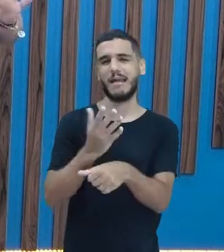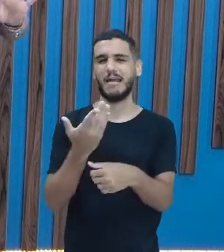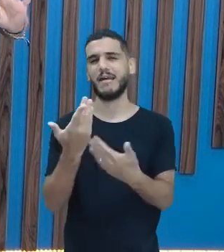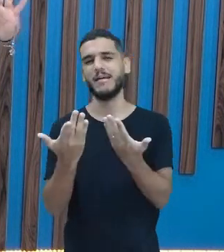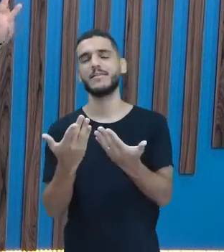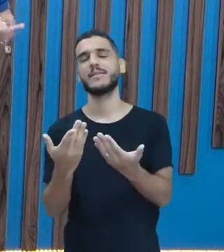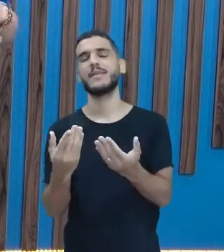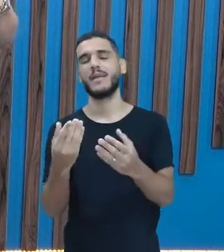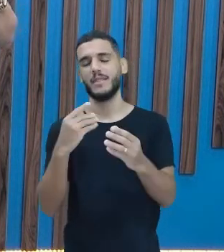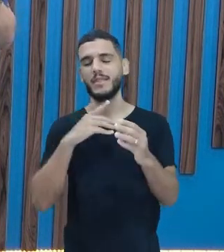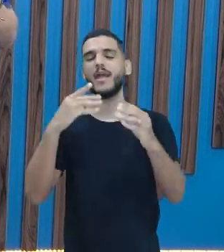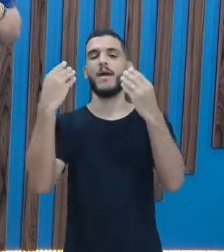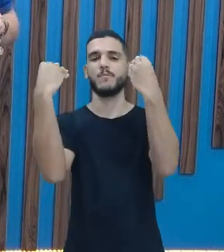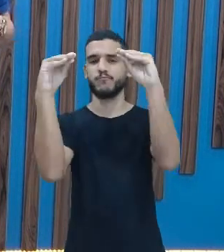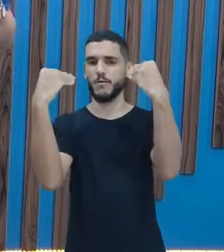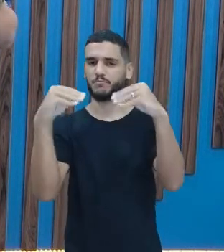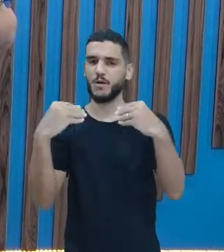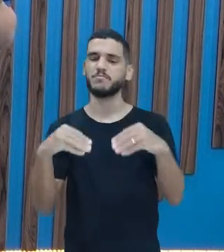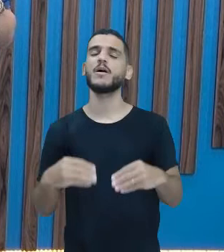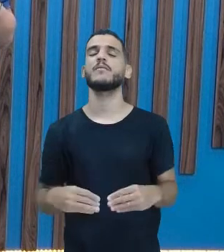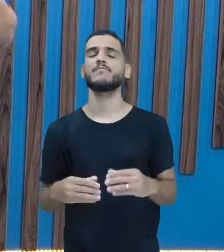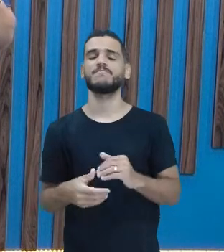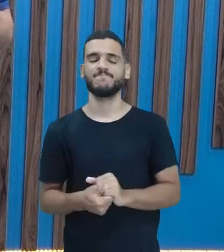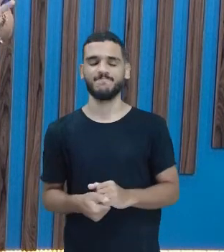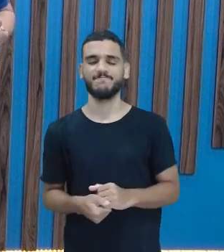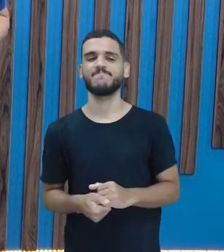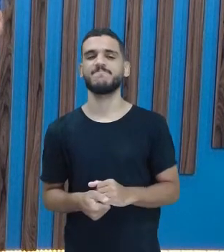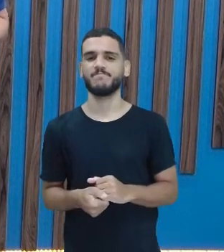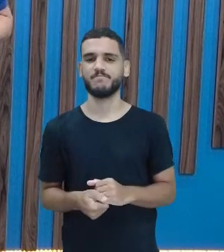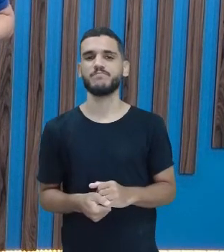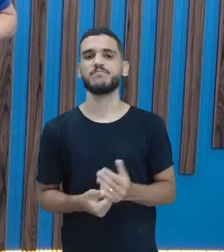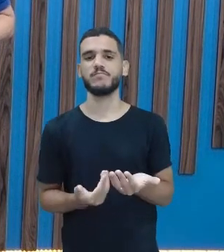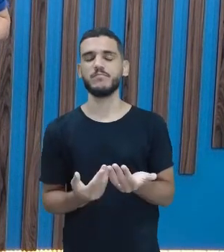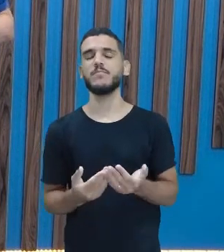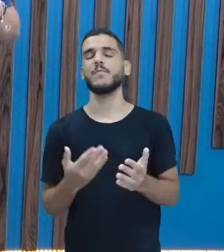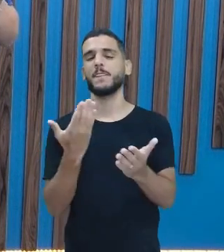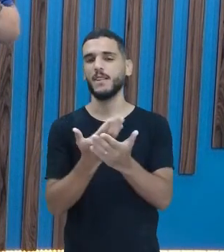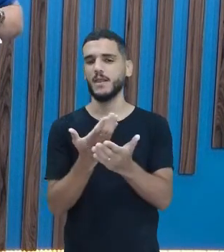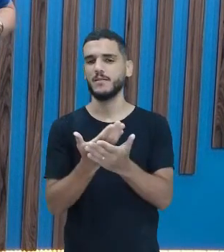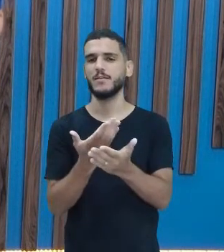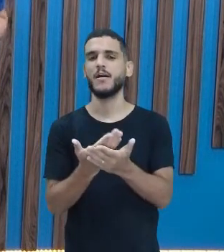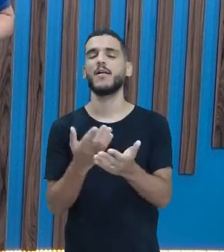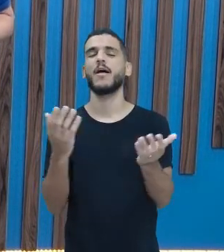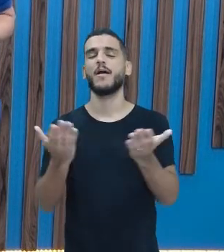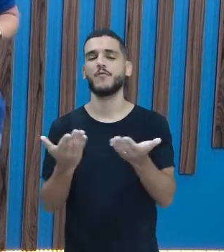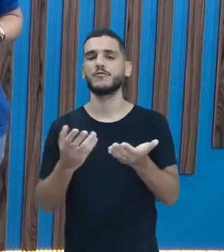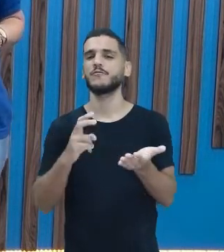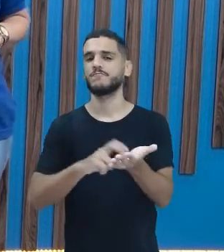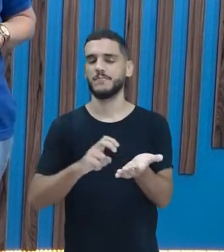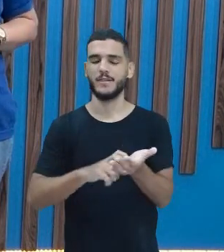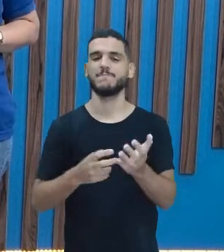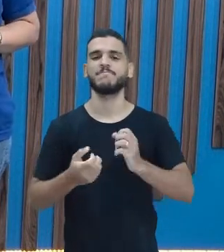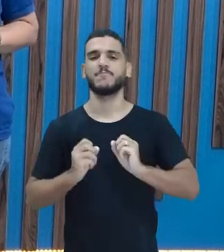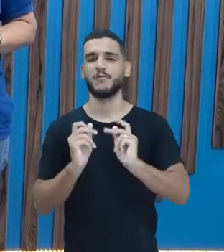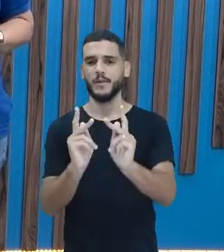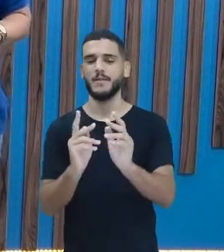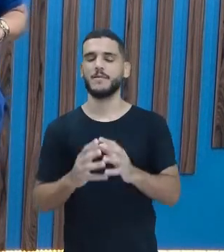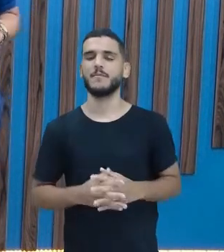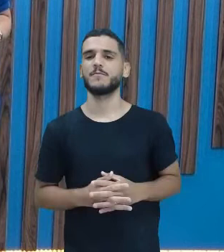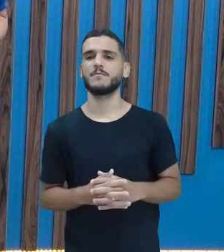lá também guardadinha. Lá para o final do dia, com certeza, as aulas estarão lá, acho que passaram agora pelo período da manhã, tá